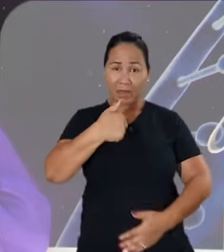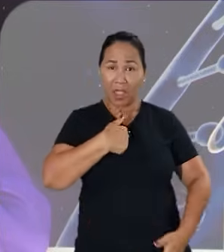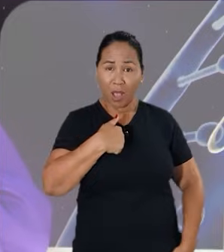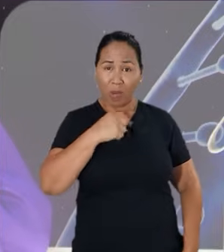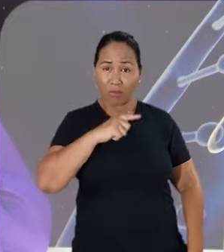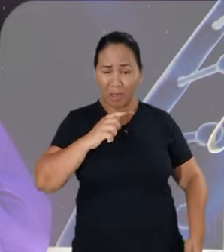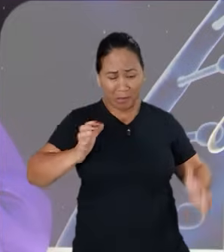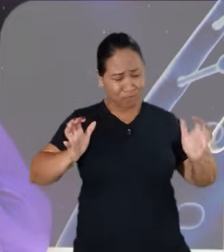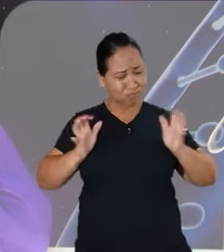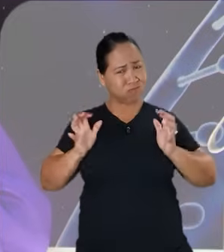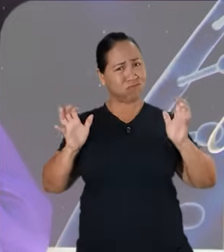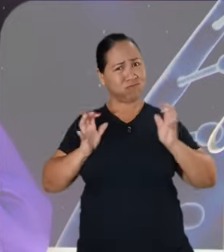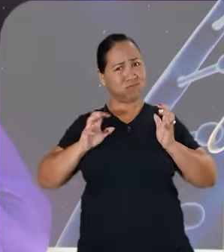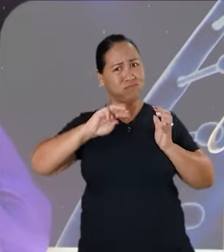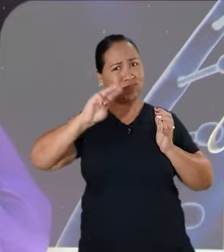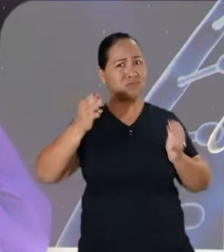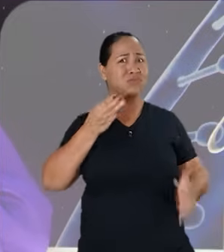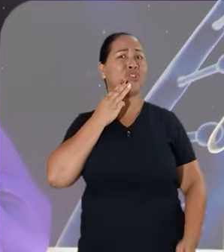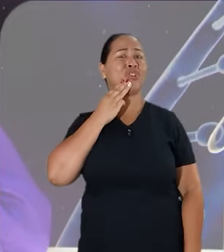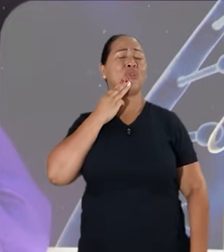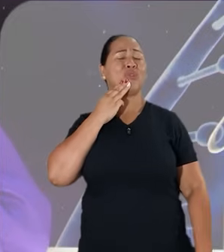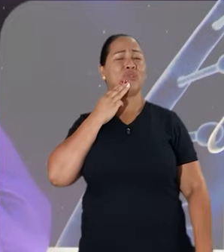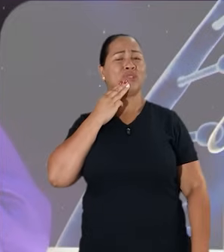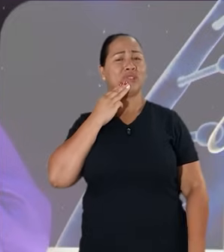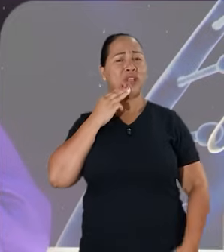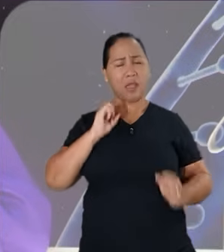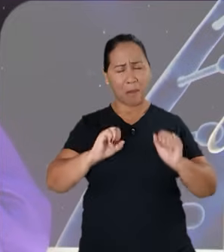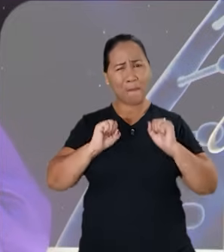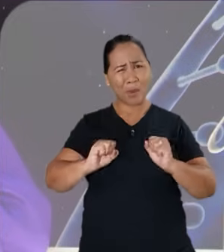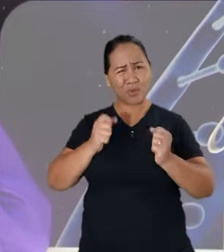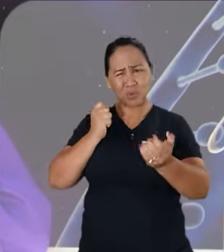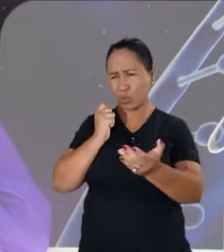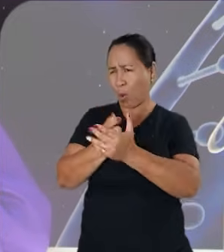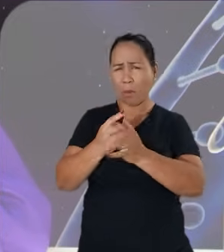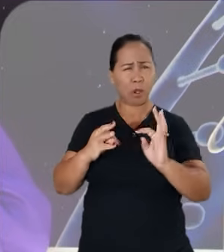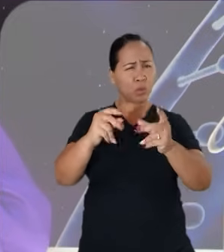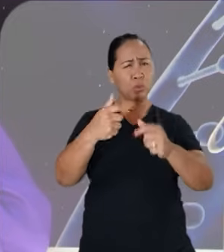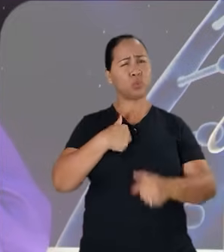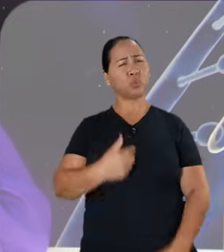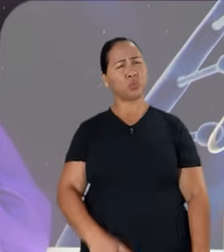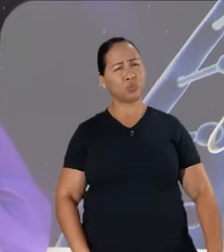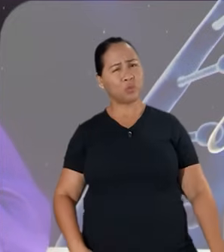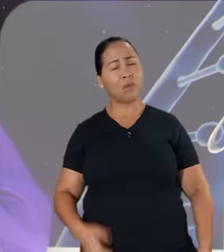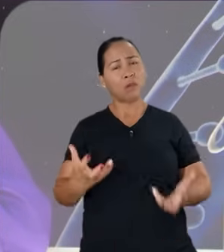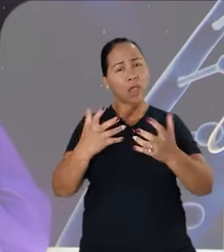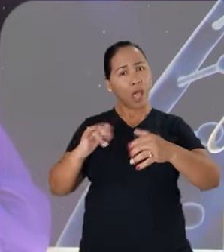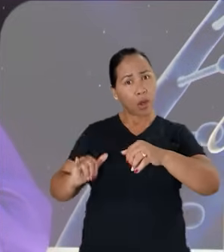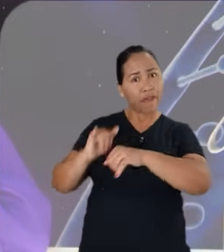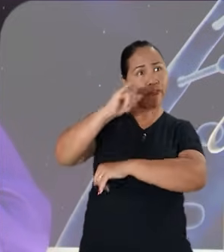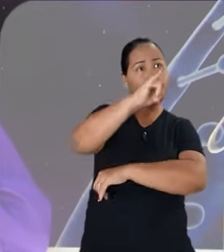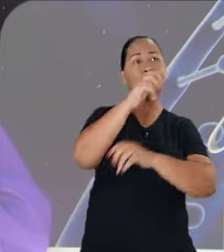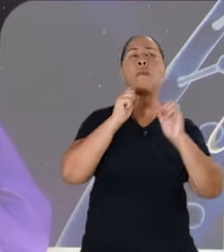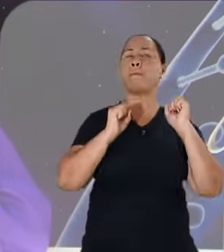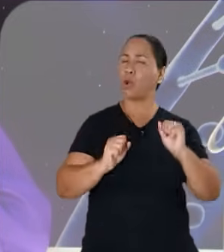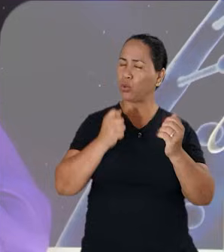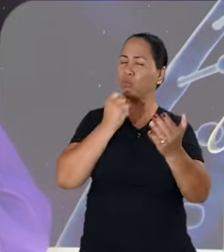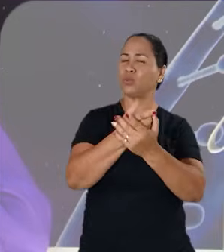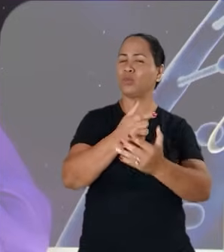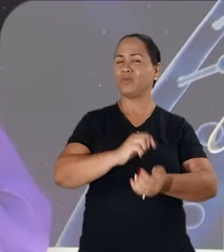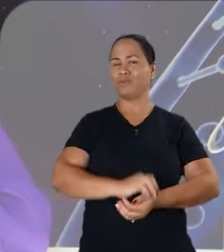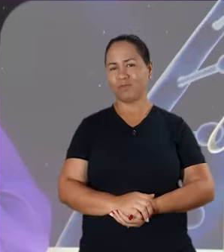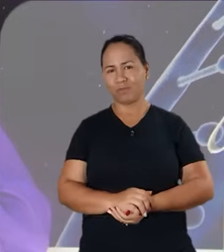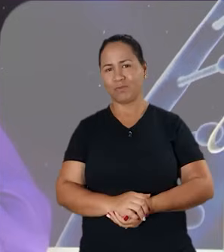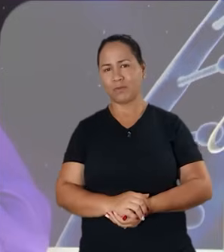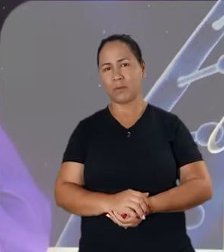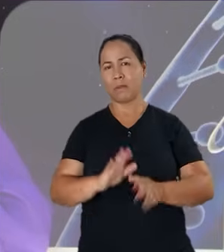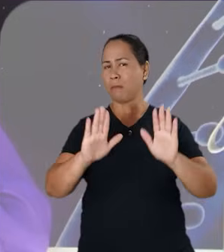Eu tenho um patrimônio, uma fortuna avalhada em múltiplos dígitos de milhões. Eu posso comprar tudo o